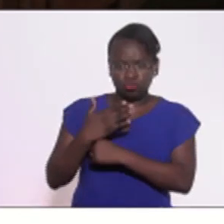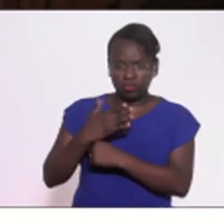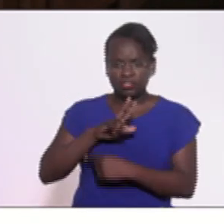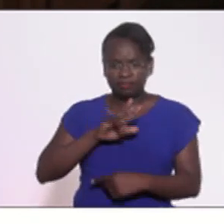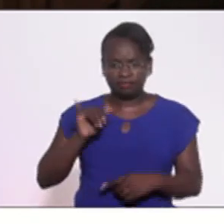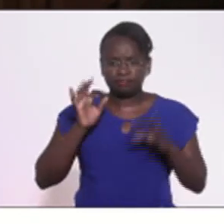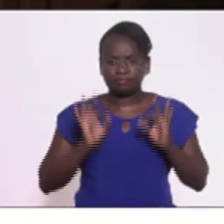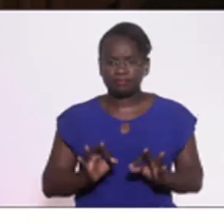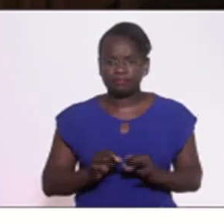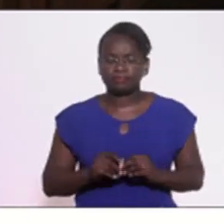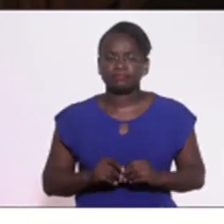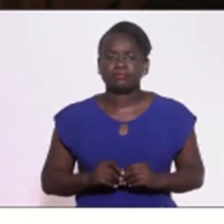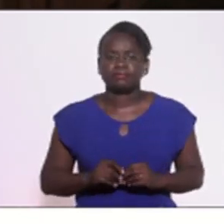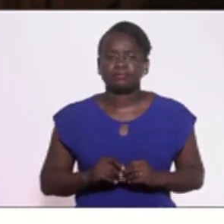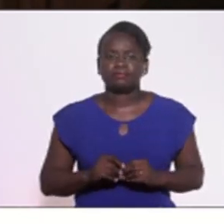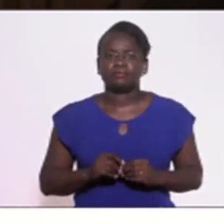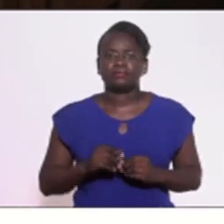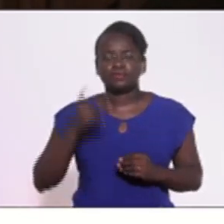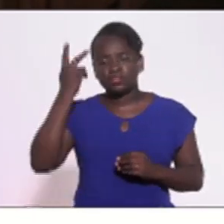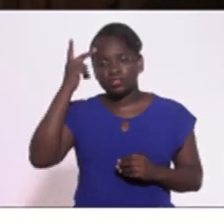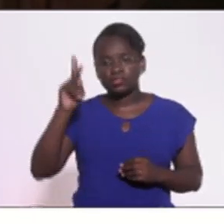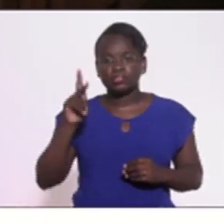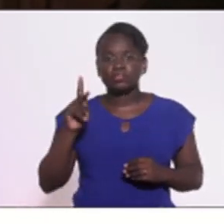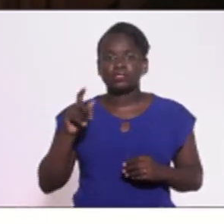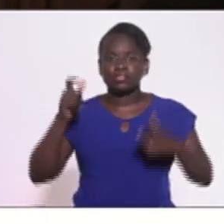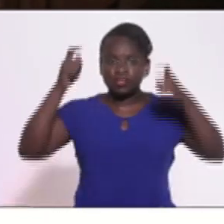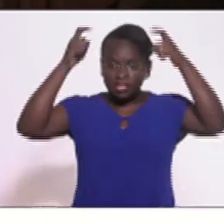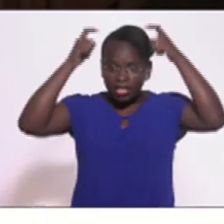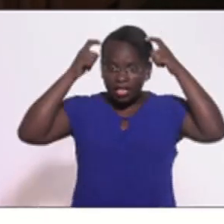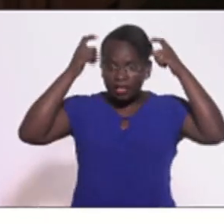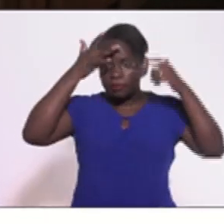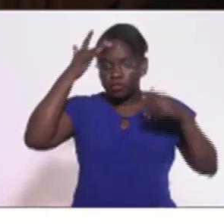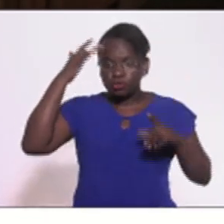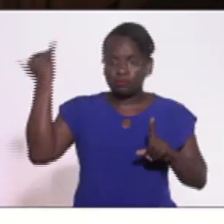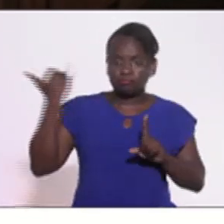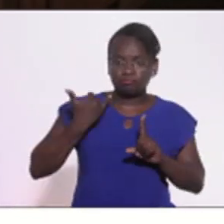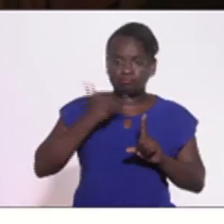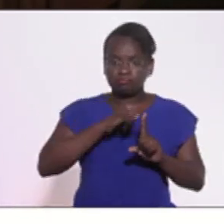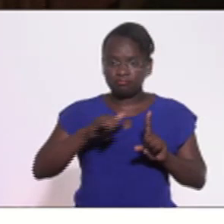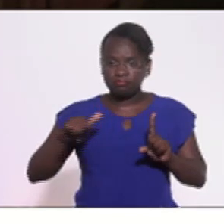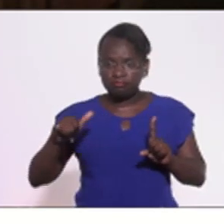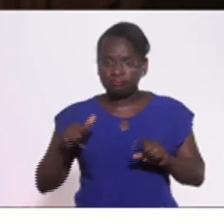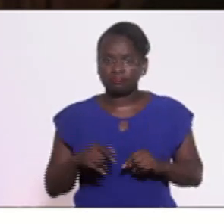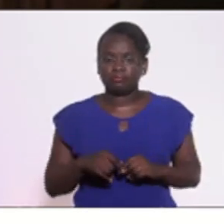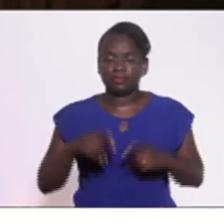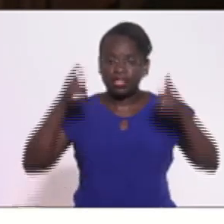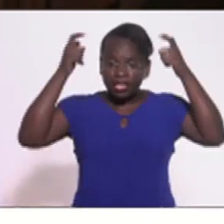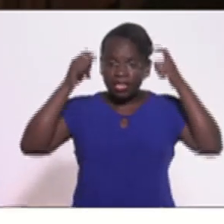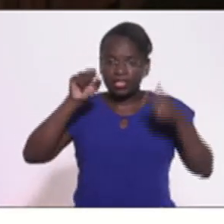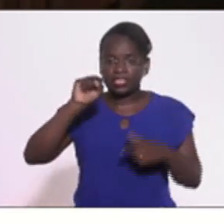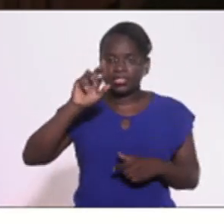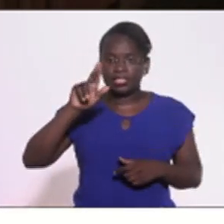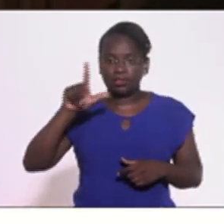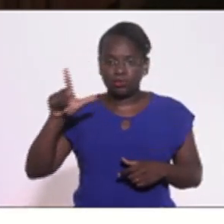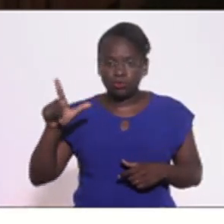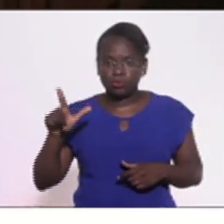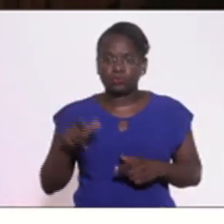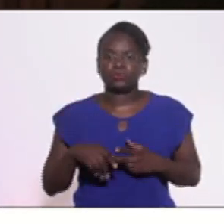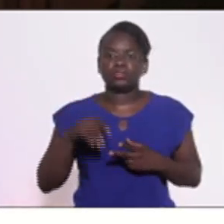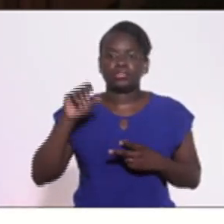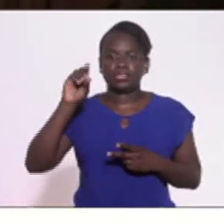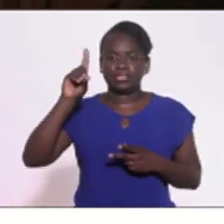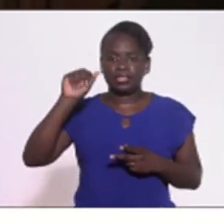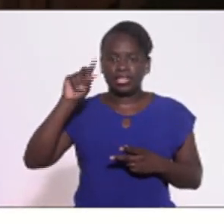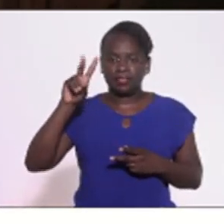vai, sobre reis e profetas, sobre o rei Saul, sobre o rei